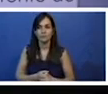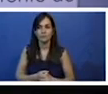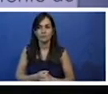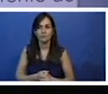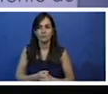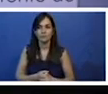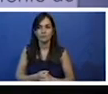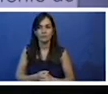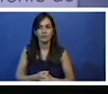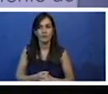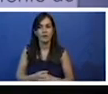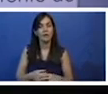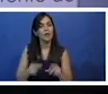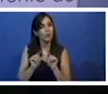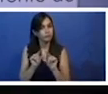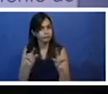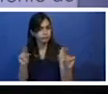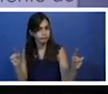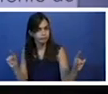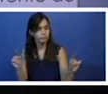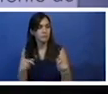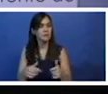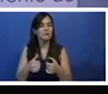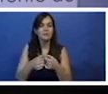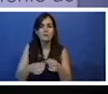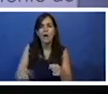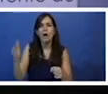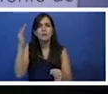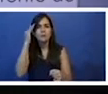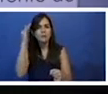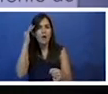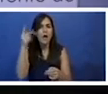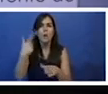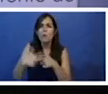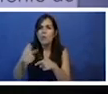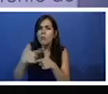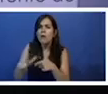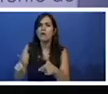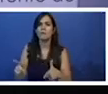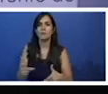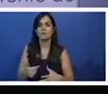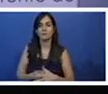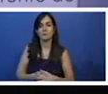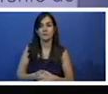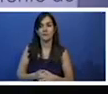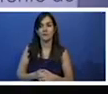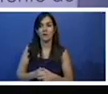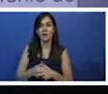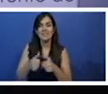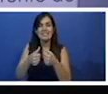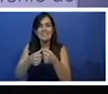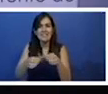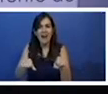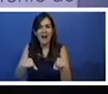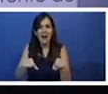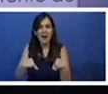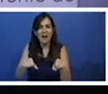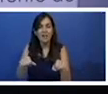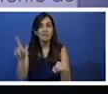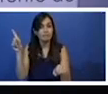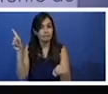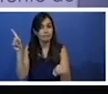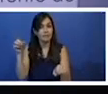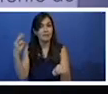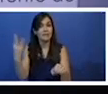a minha oração subordinada, estarmos cientes do problema. Nós estarmos, primeira pessoa. O sujeito da oração principal,